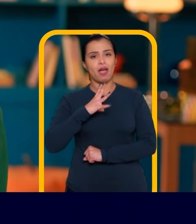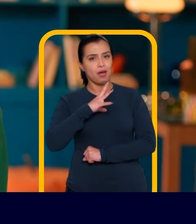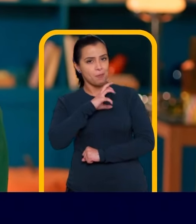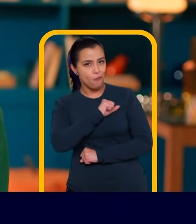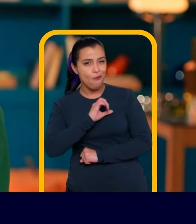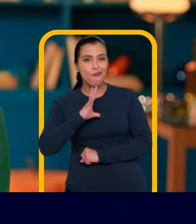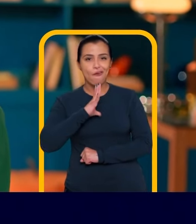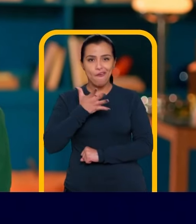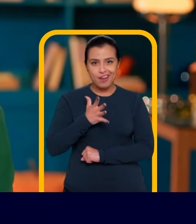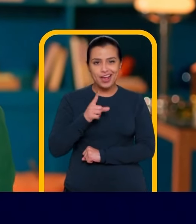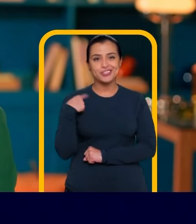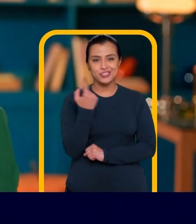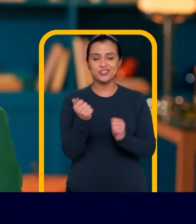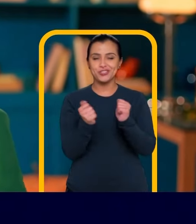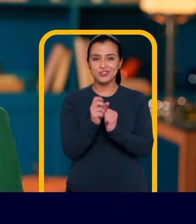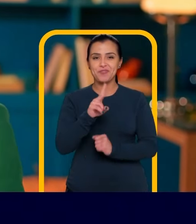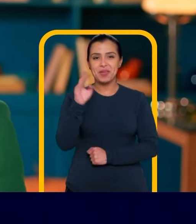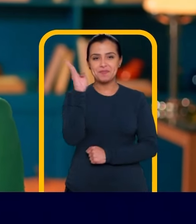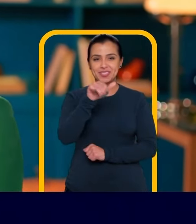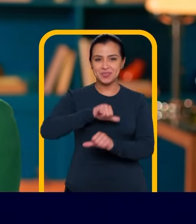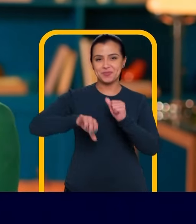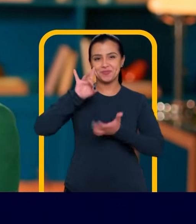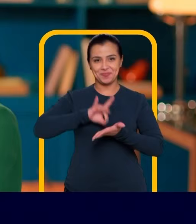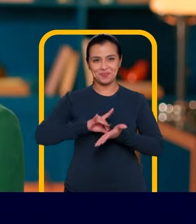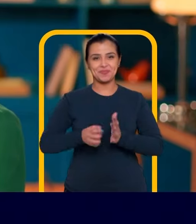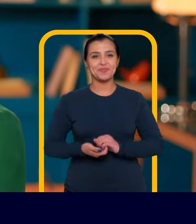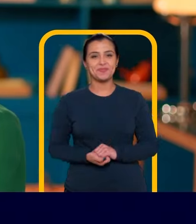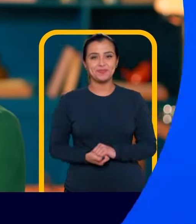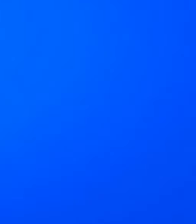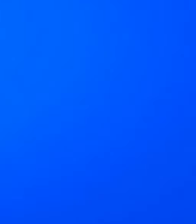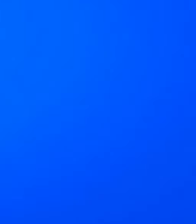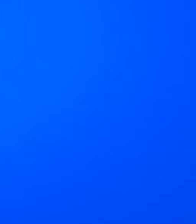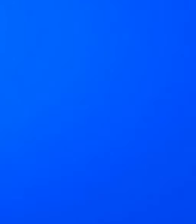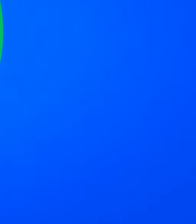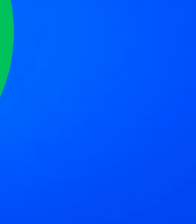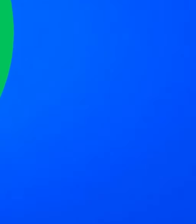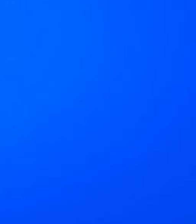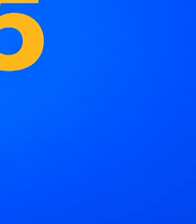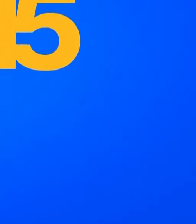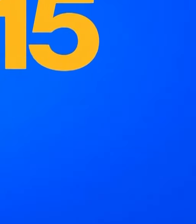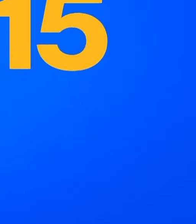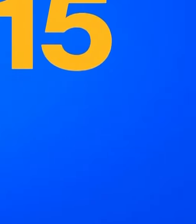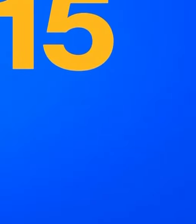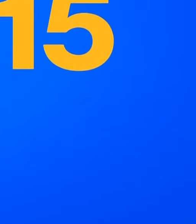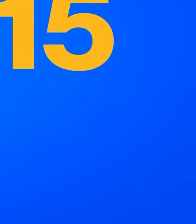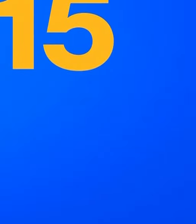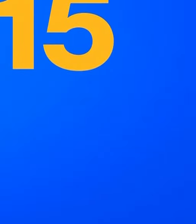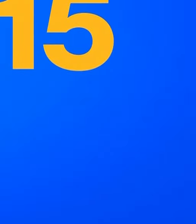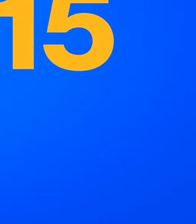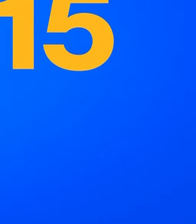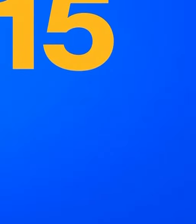E com amor e com coragem Vamos juntos Mudar o Brasil de verdade Presidente do Brasil